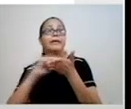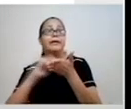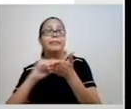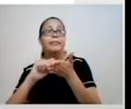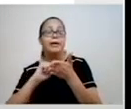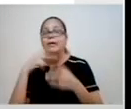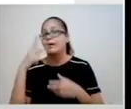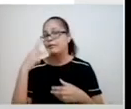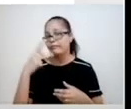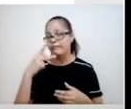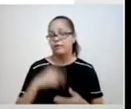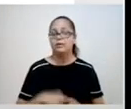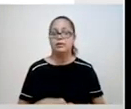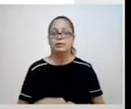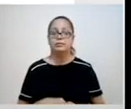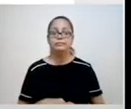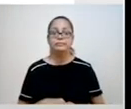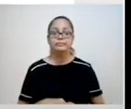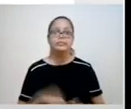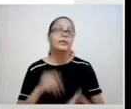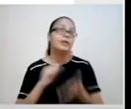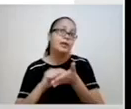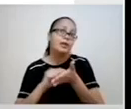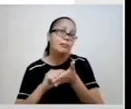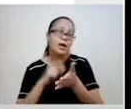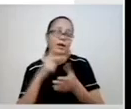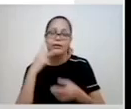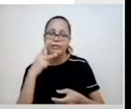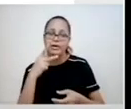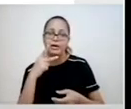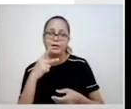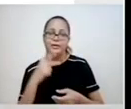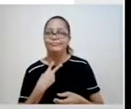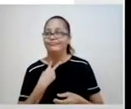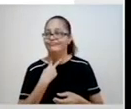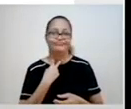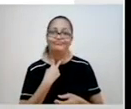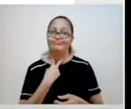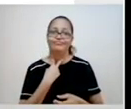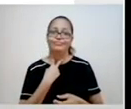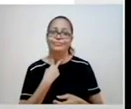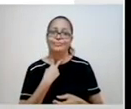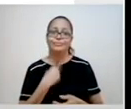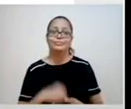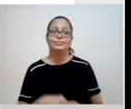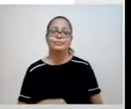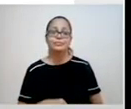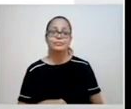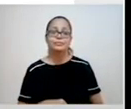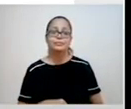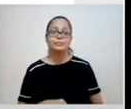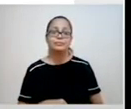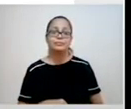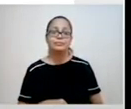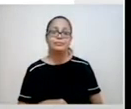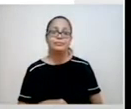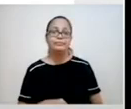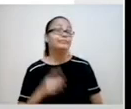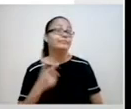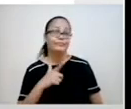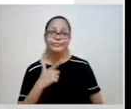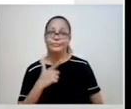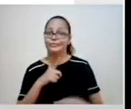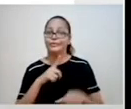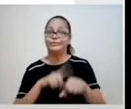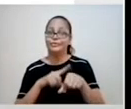eu falei. Né? E aí a gente apaga o que falou. Não dá, não tem como. Então, embora eu não tenha muito tempo